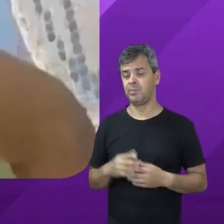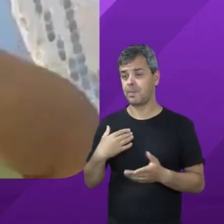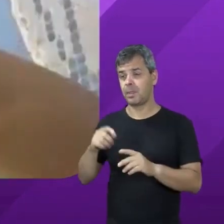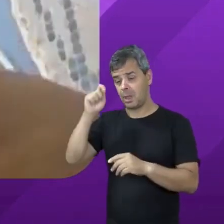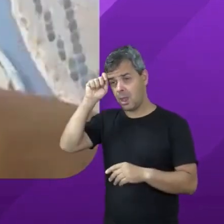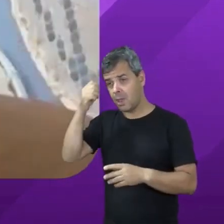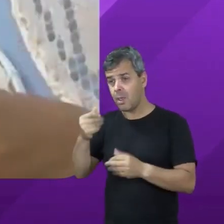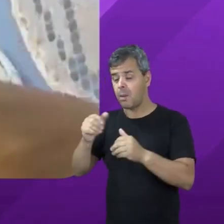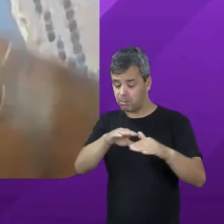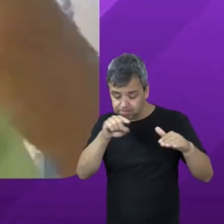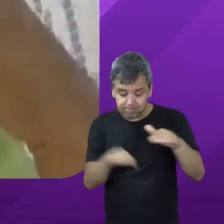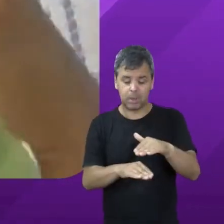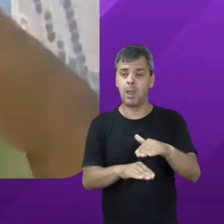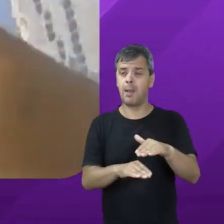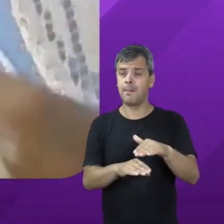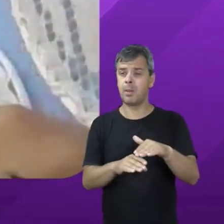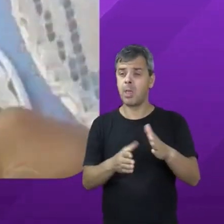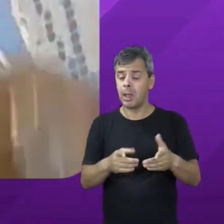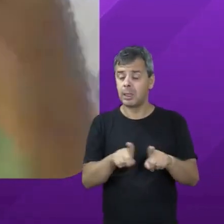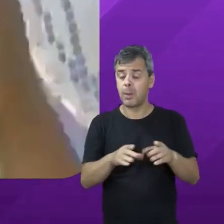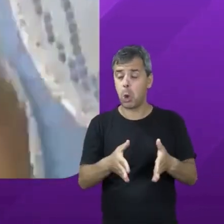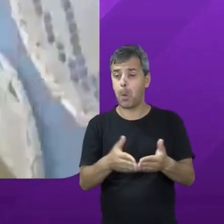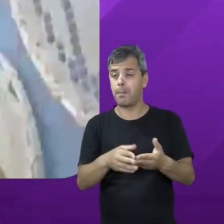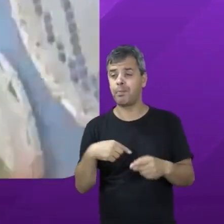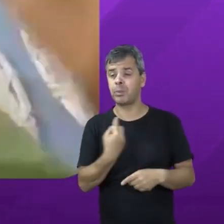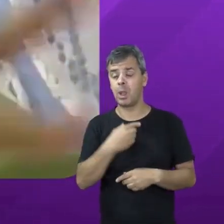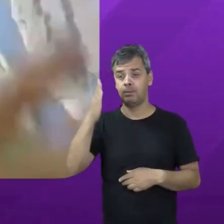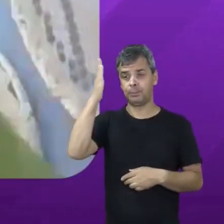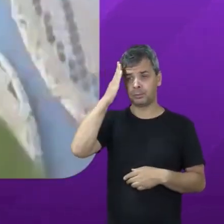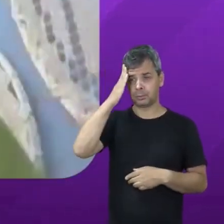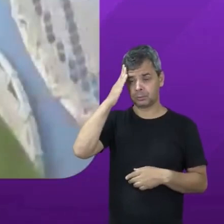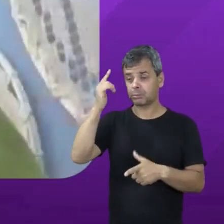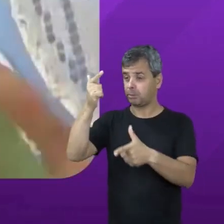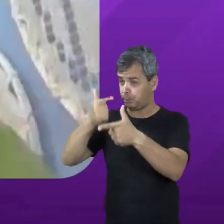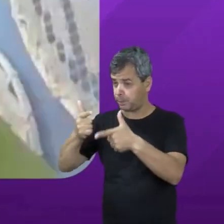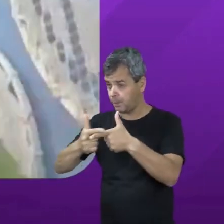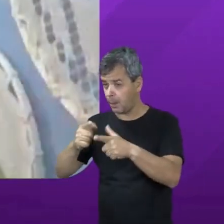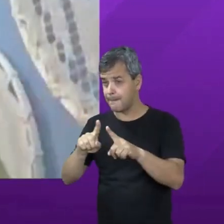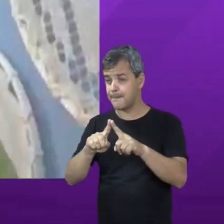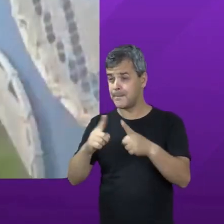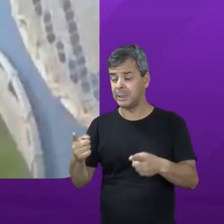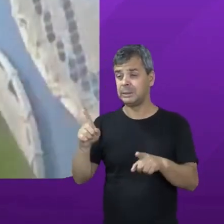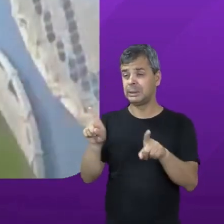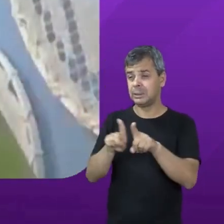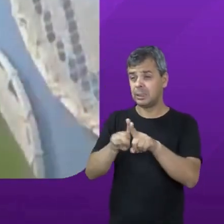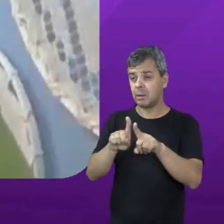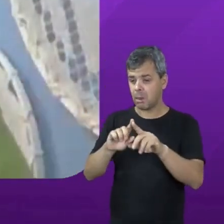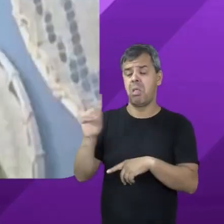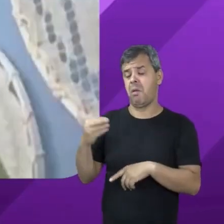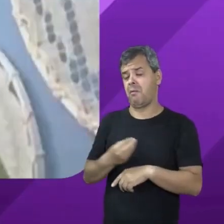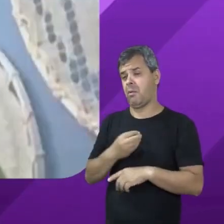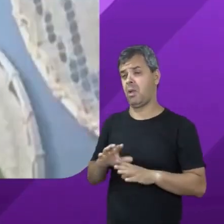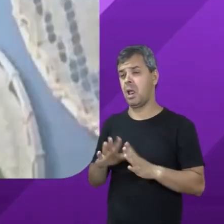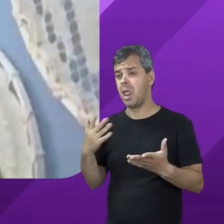racializados de maneira subalterna e vulnerabilizado, é reconhecer problemas, mas é reconhecer